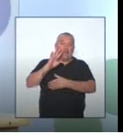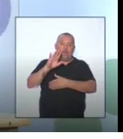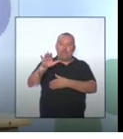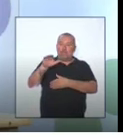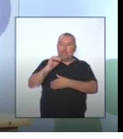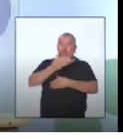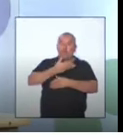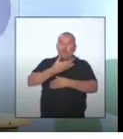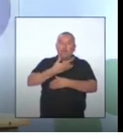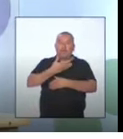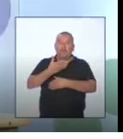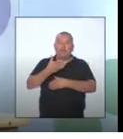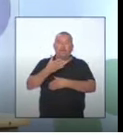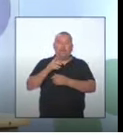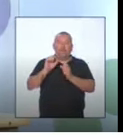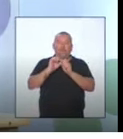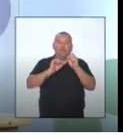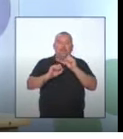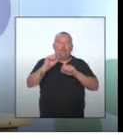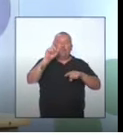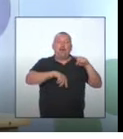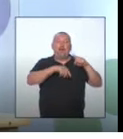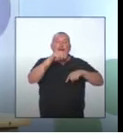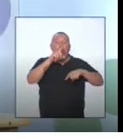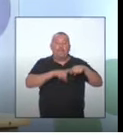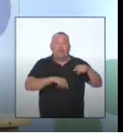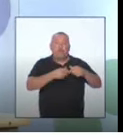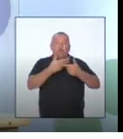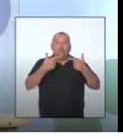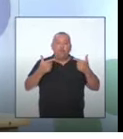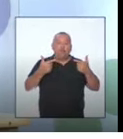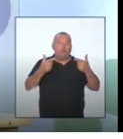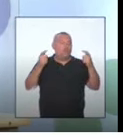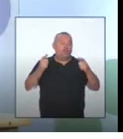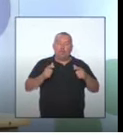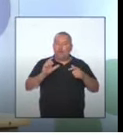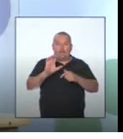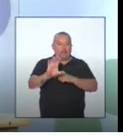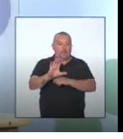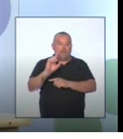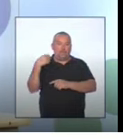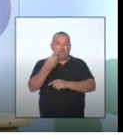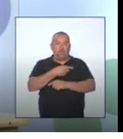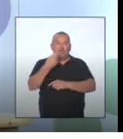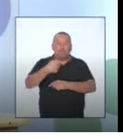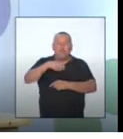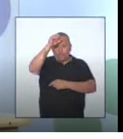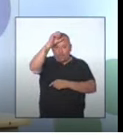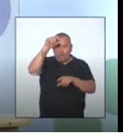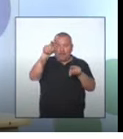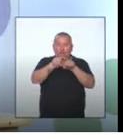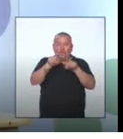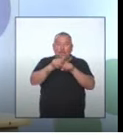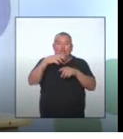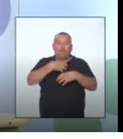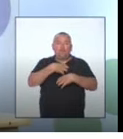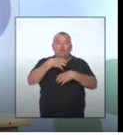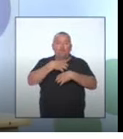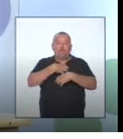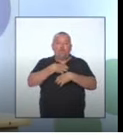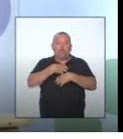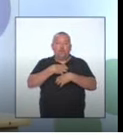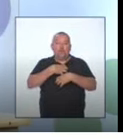colega, promovendo palavrões nesse ambiente, não é um ambiente para isso. A gente precisa aprender também a ter uma postura